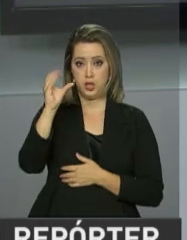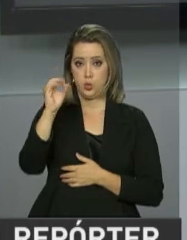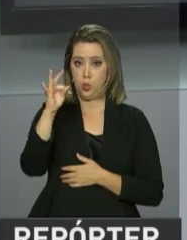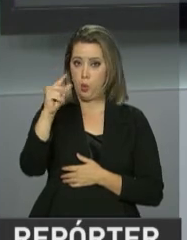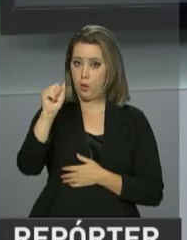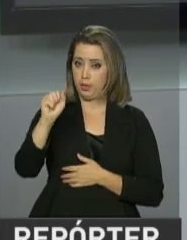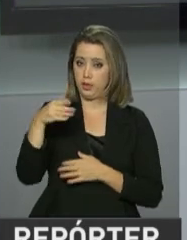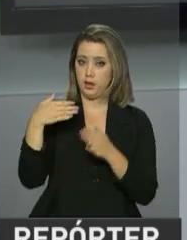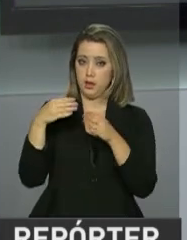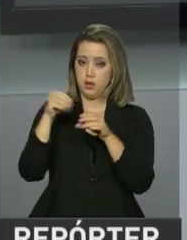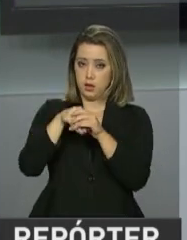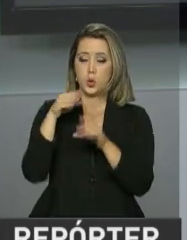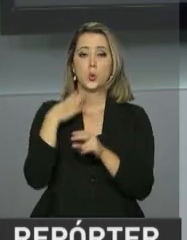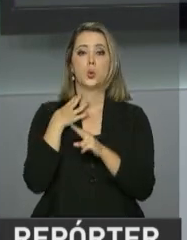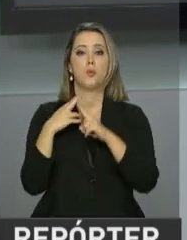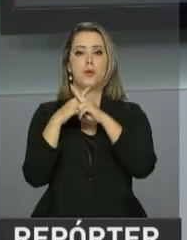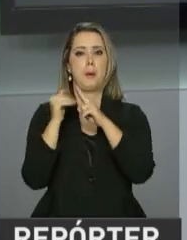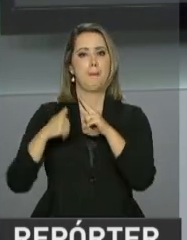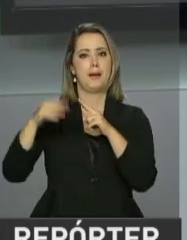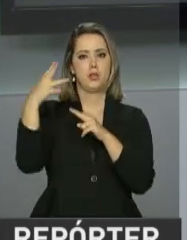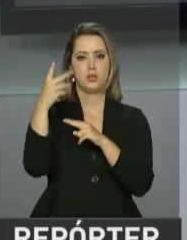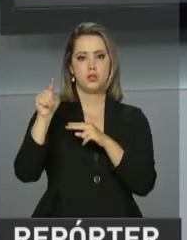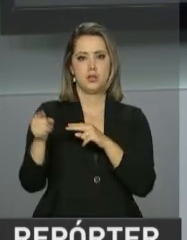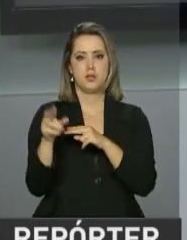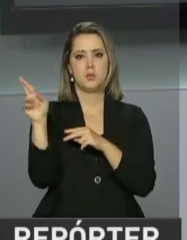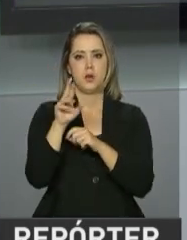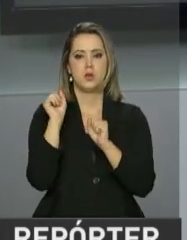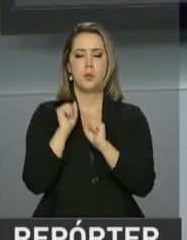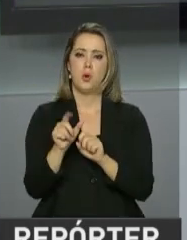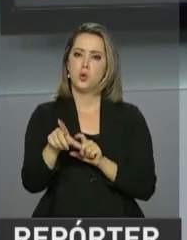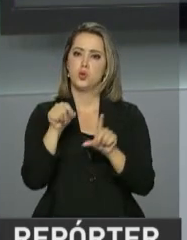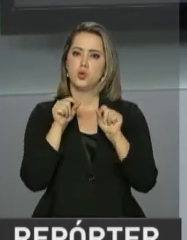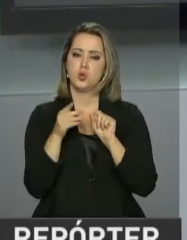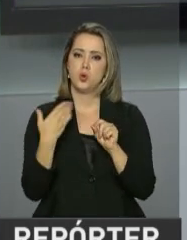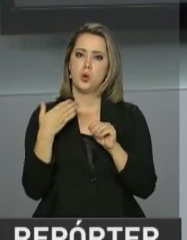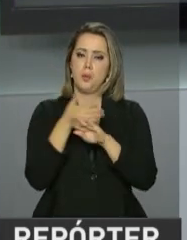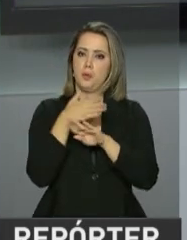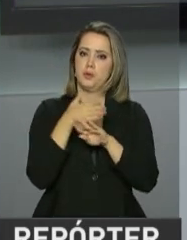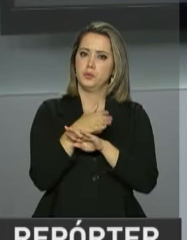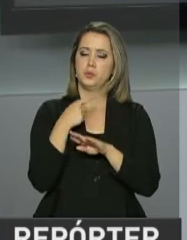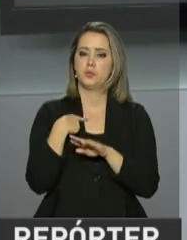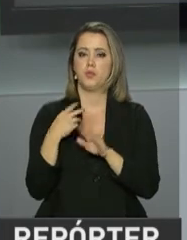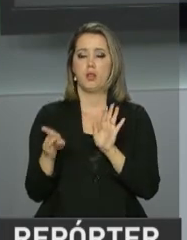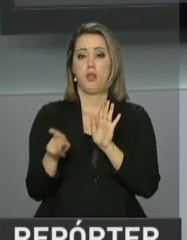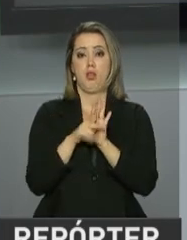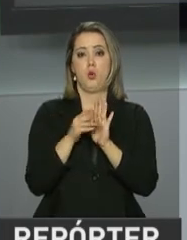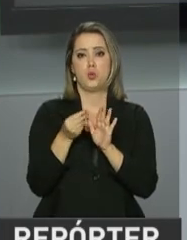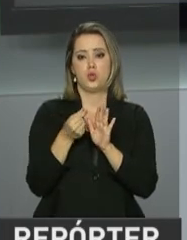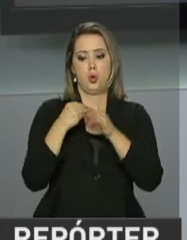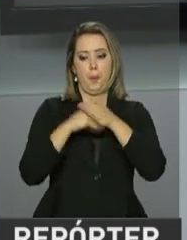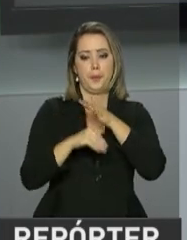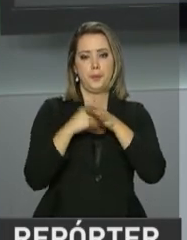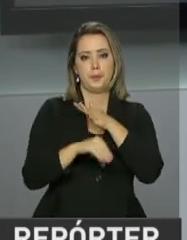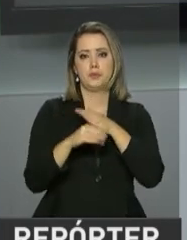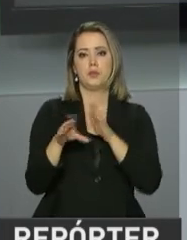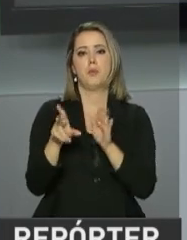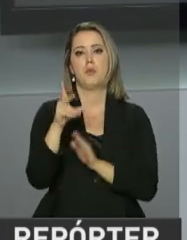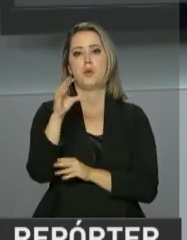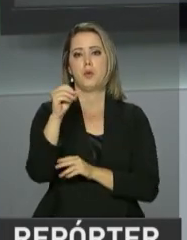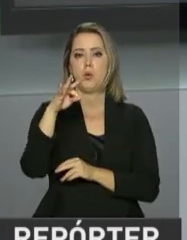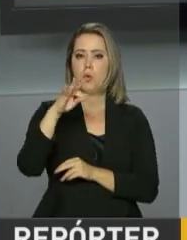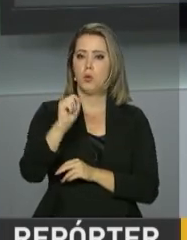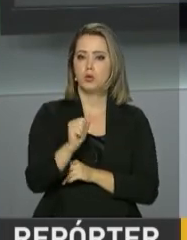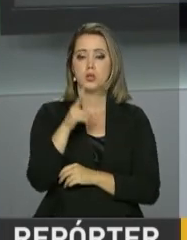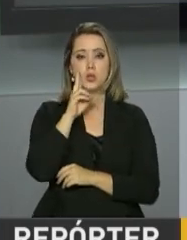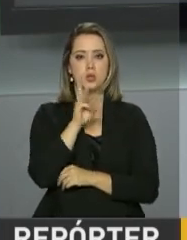receber valores acima de 3 mil reais pode fazer a opção pelo crédito direto na conta para mais informações é só